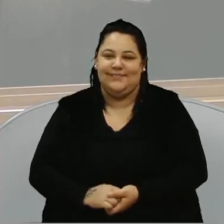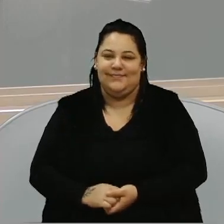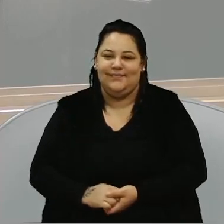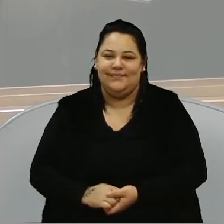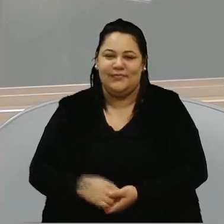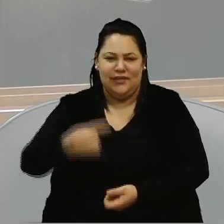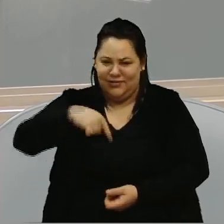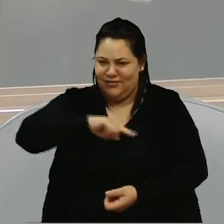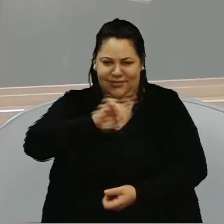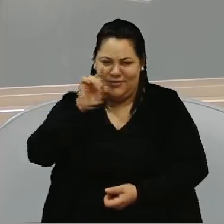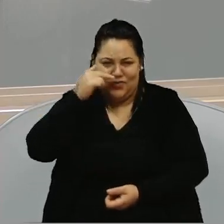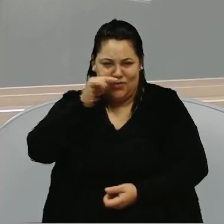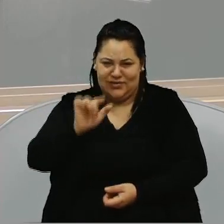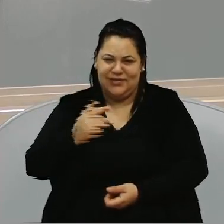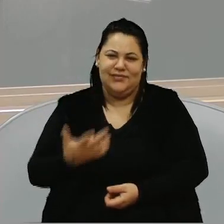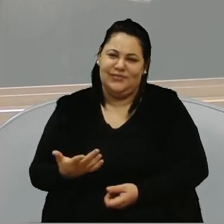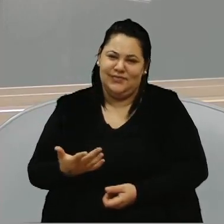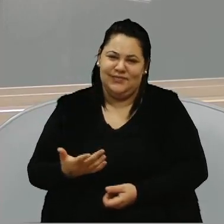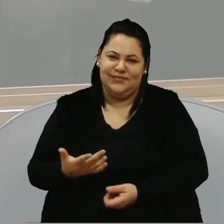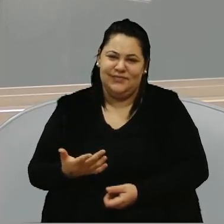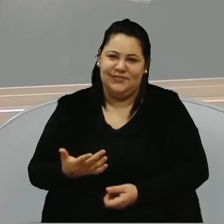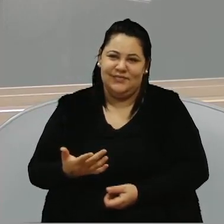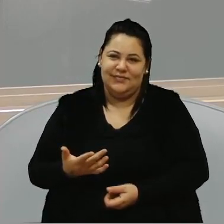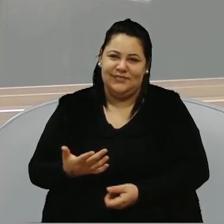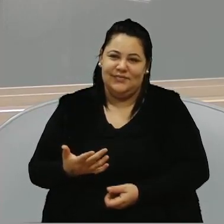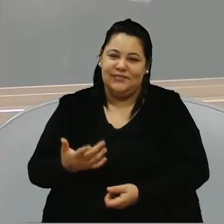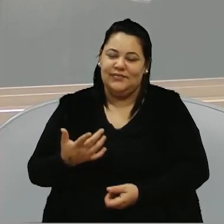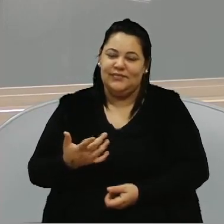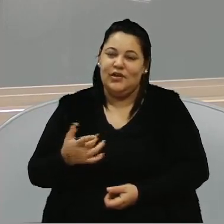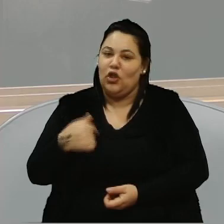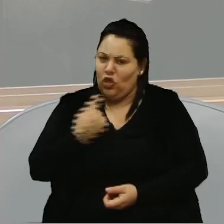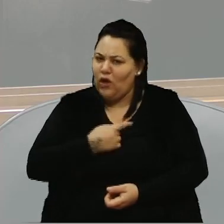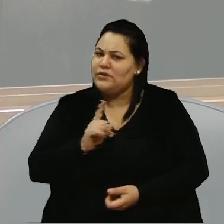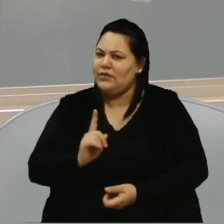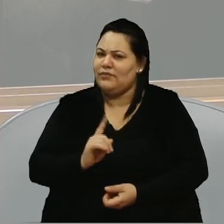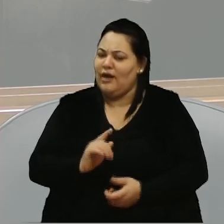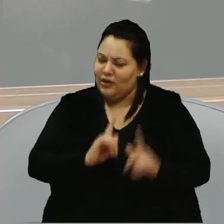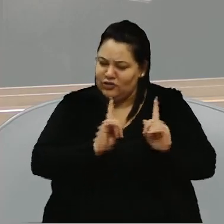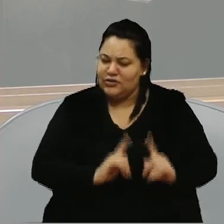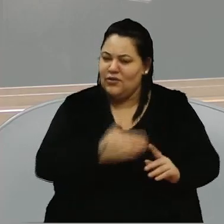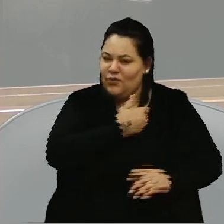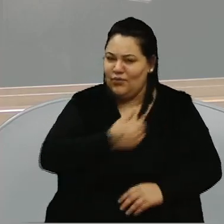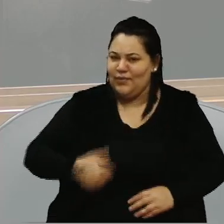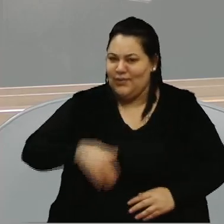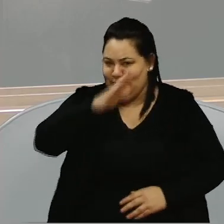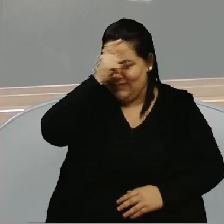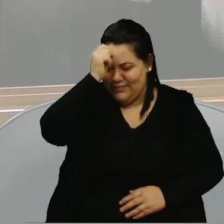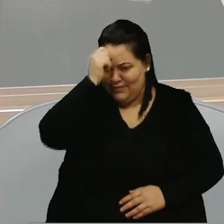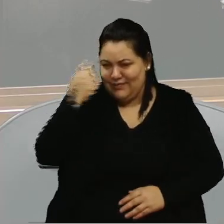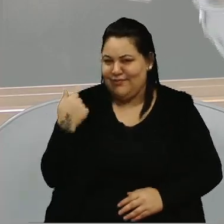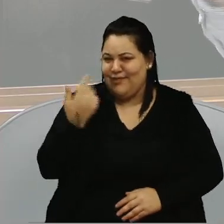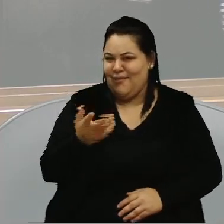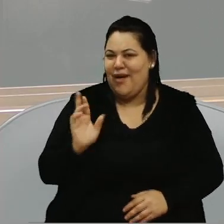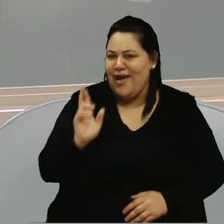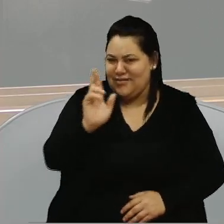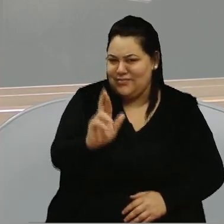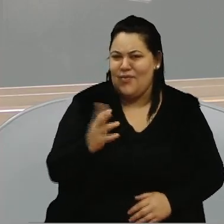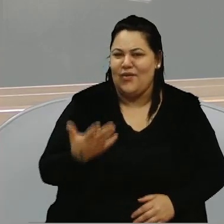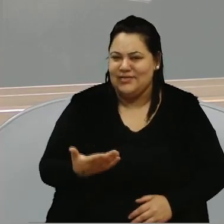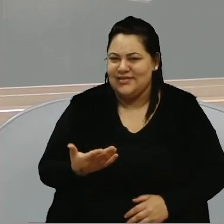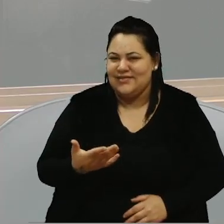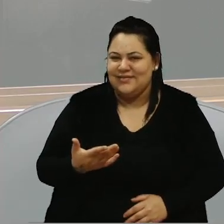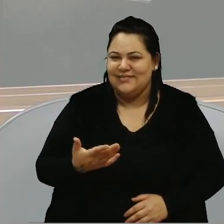não conseguimos, aliás, a gestão pública municipal não consegue dar respostas